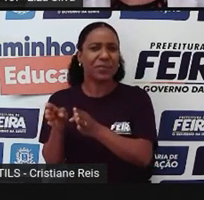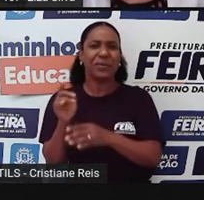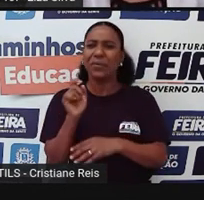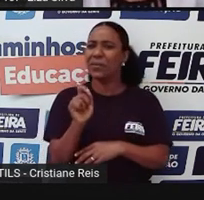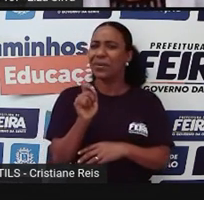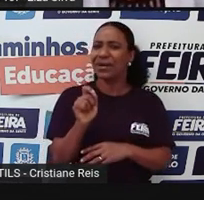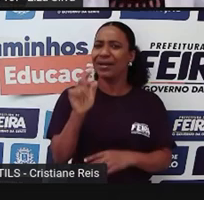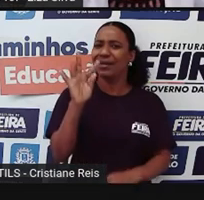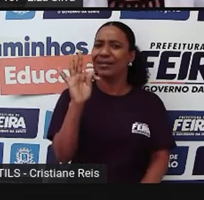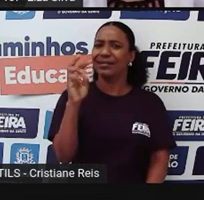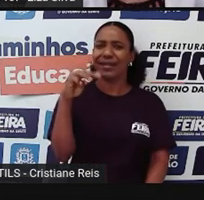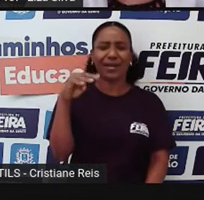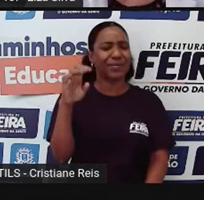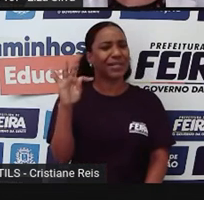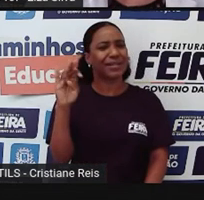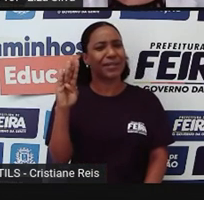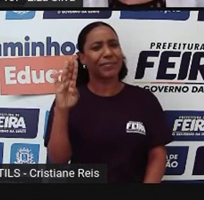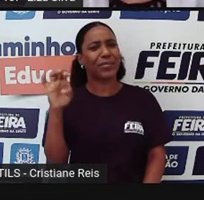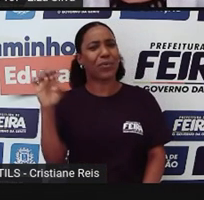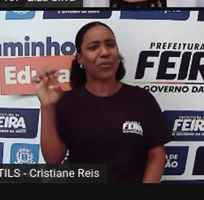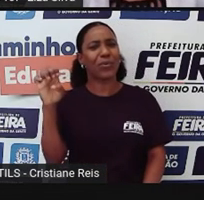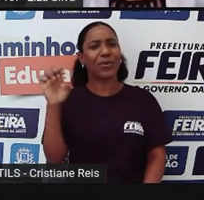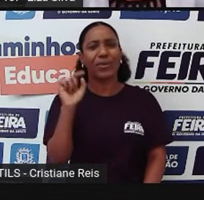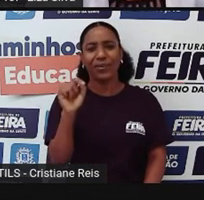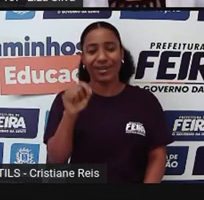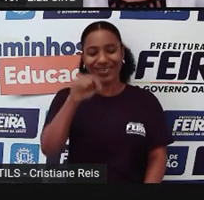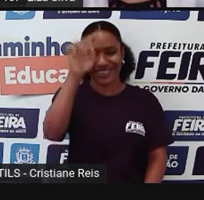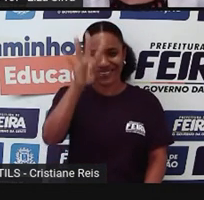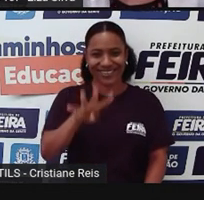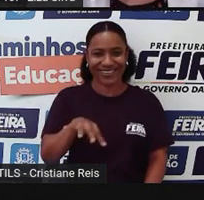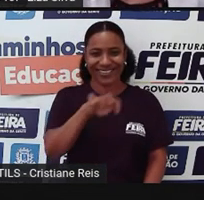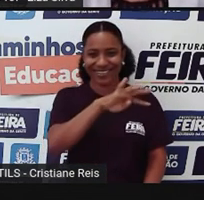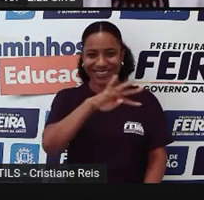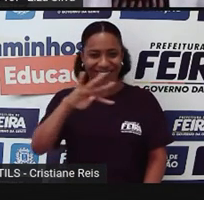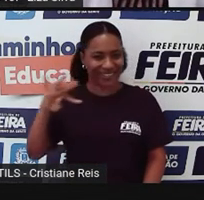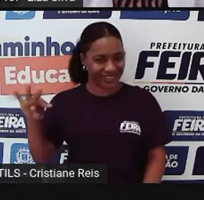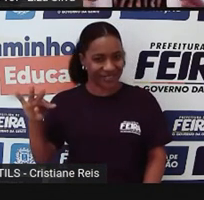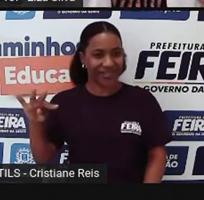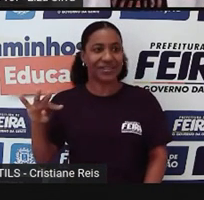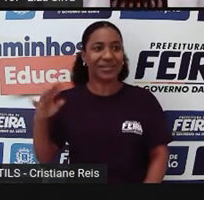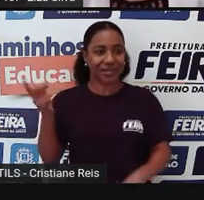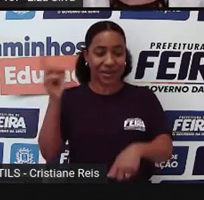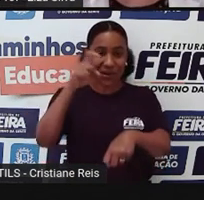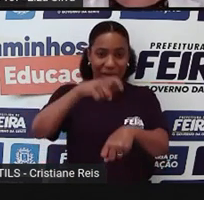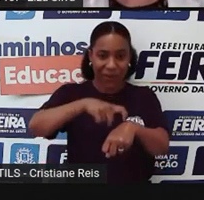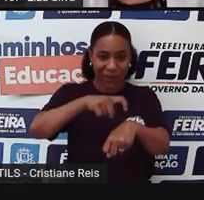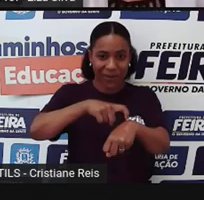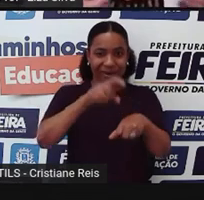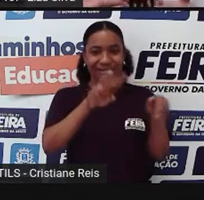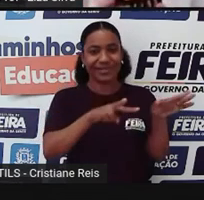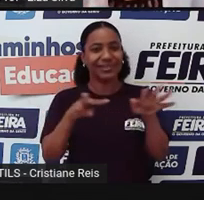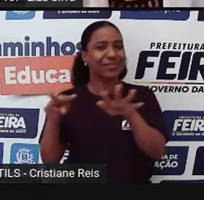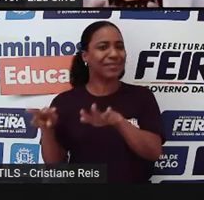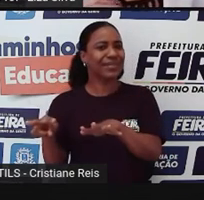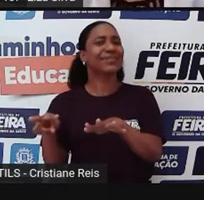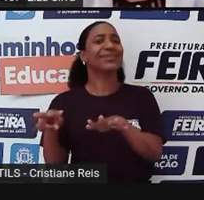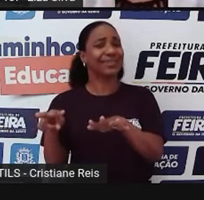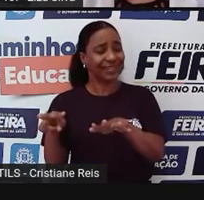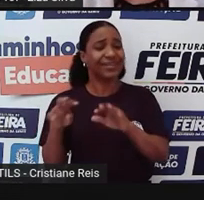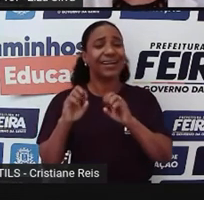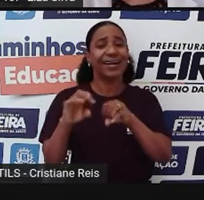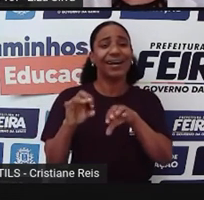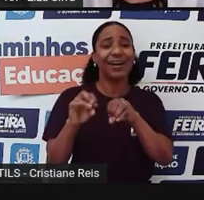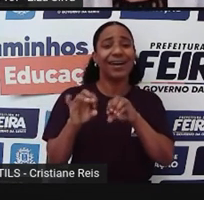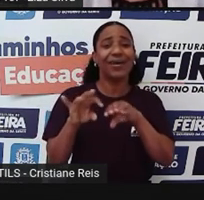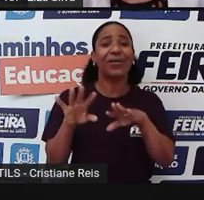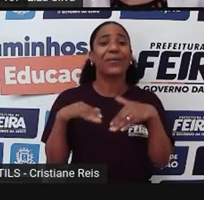tecido é o quadro de horário onde nós organizamos museus da semana as aulas que